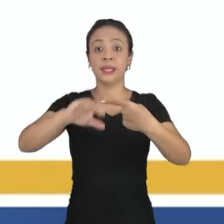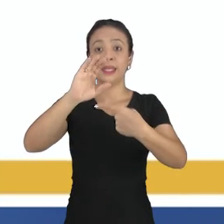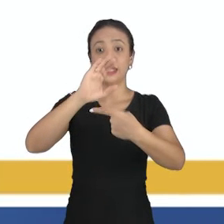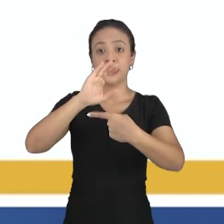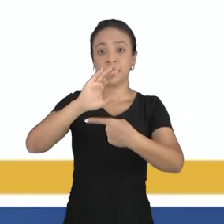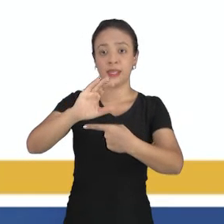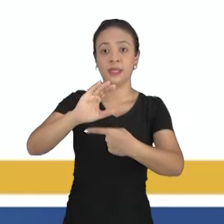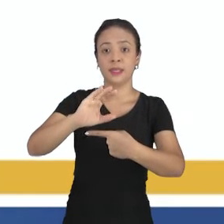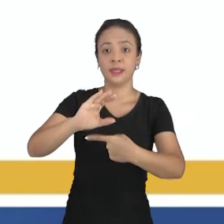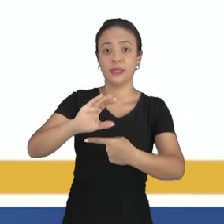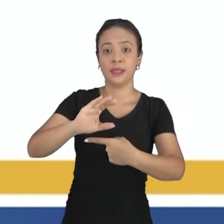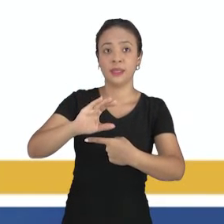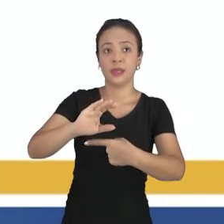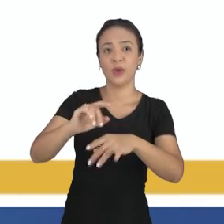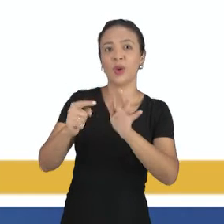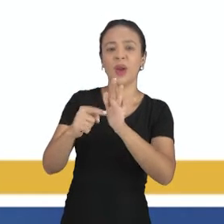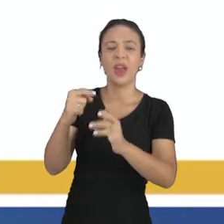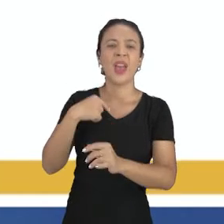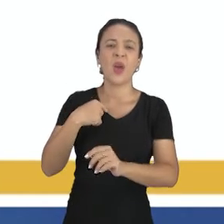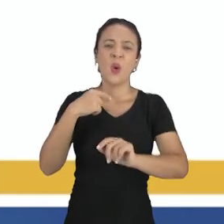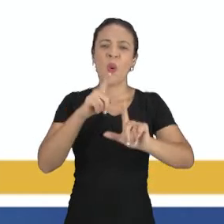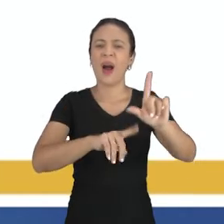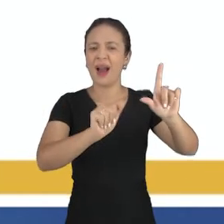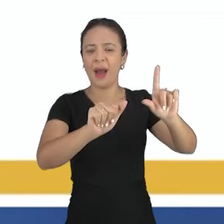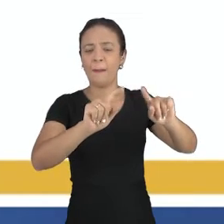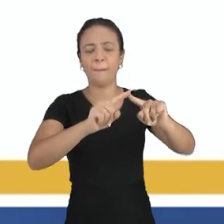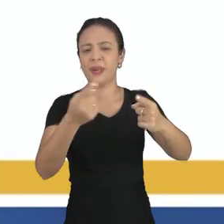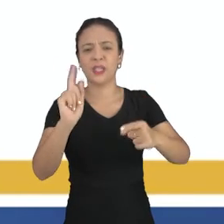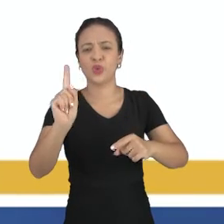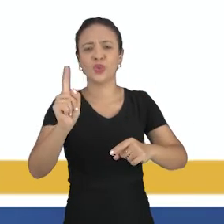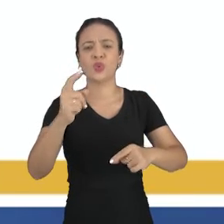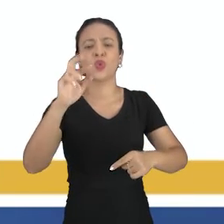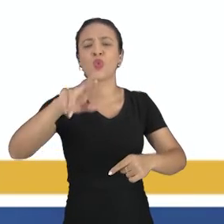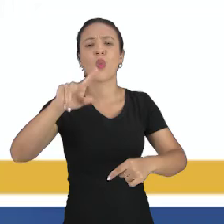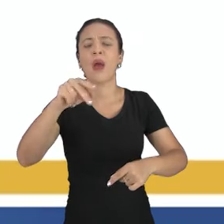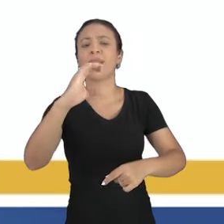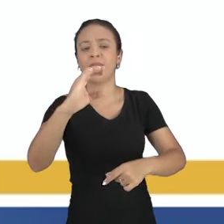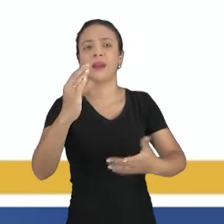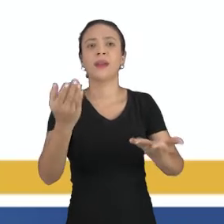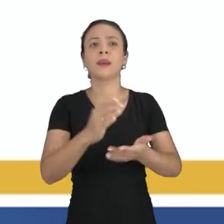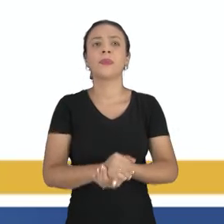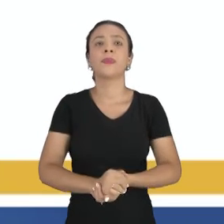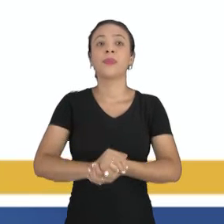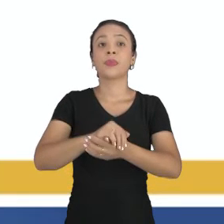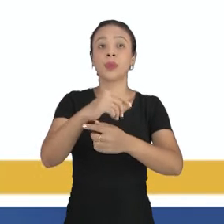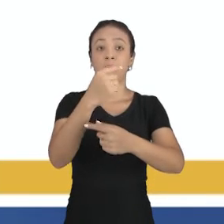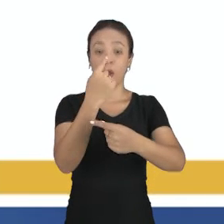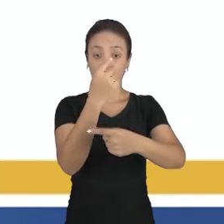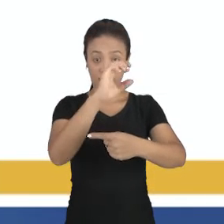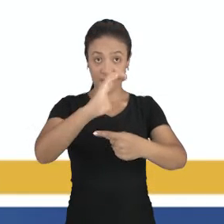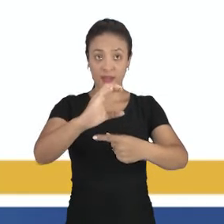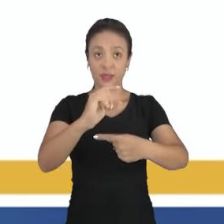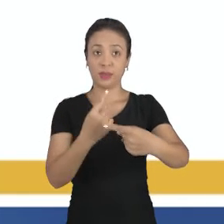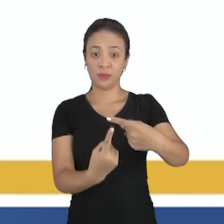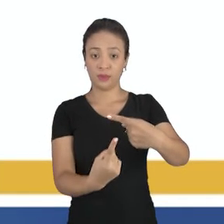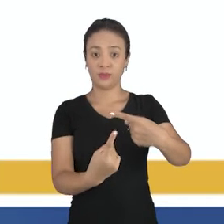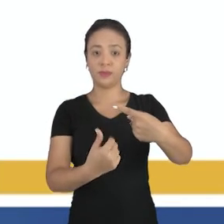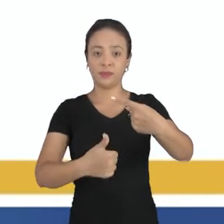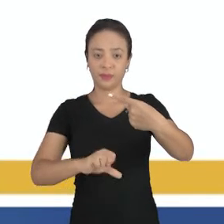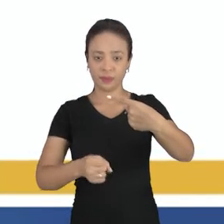botei aí eu quero da letra tá pessoal mas é a cidade Cê não sobre 18 O que